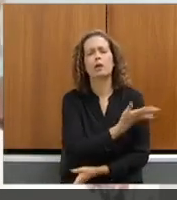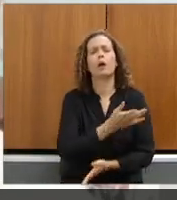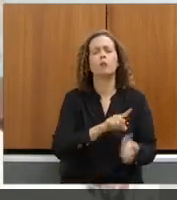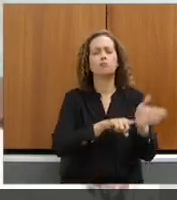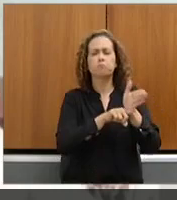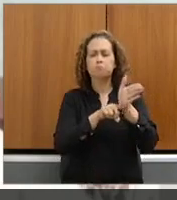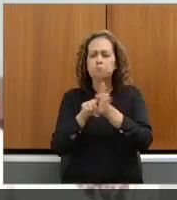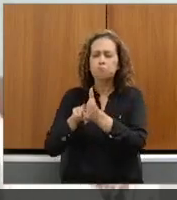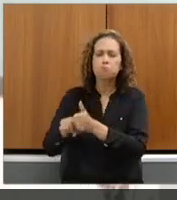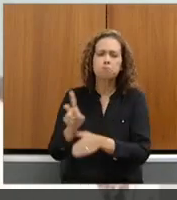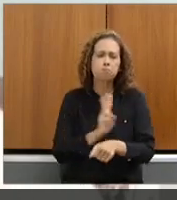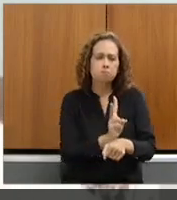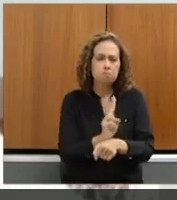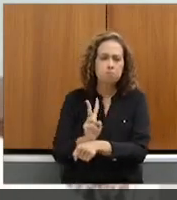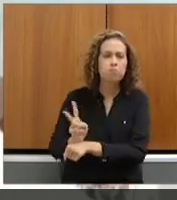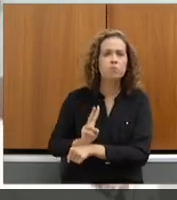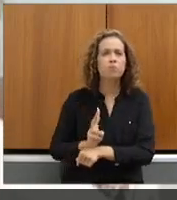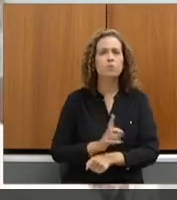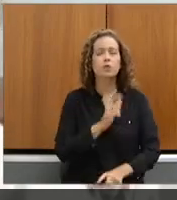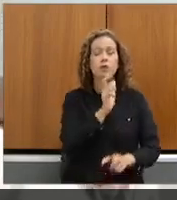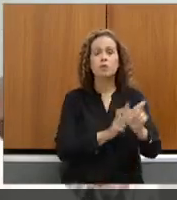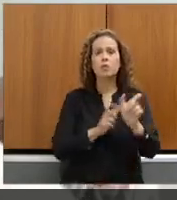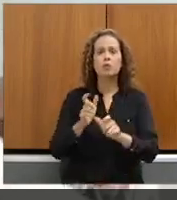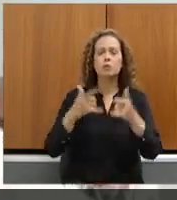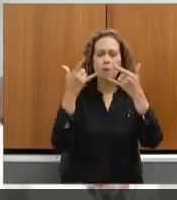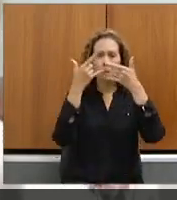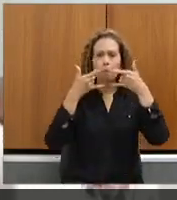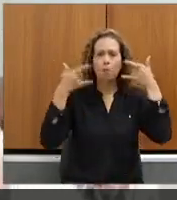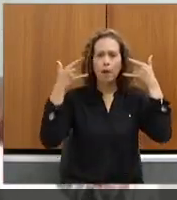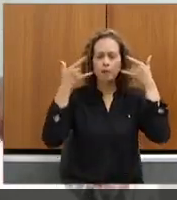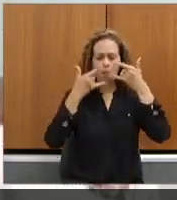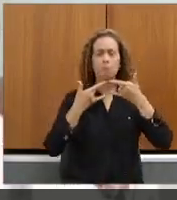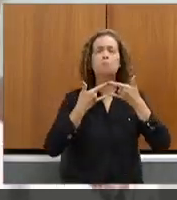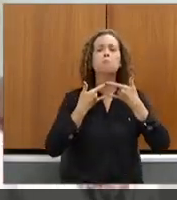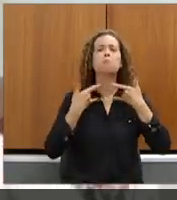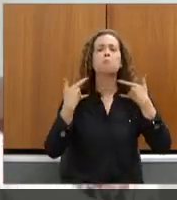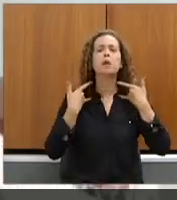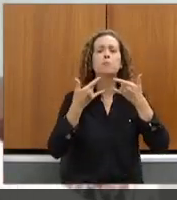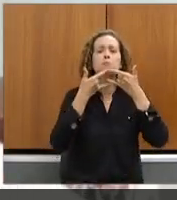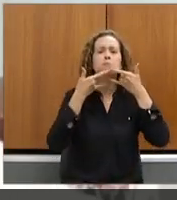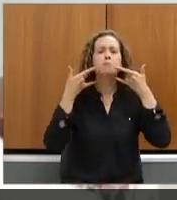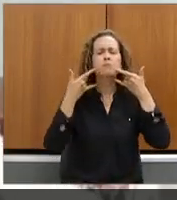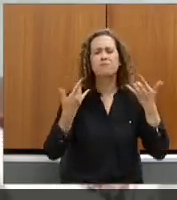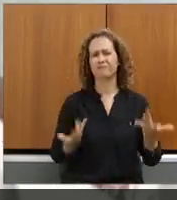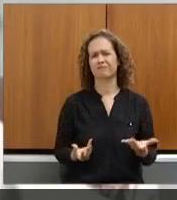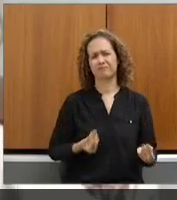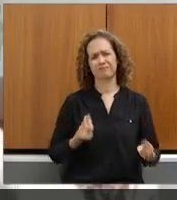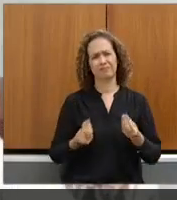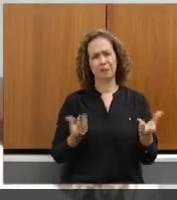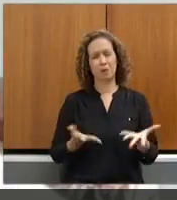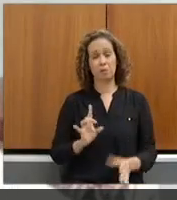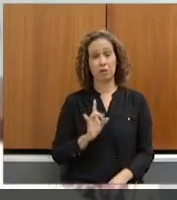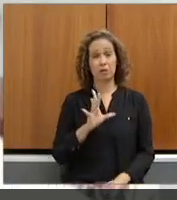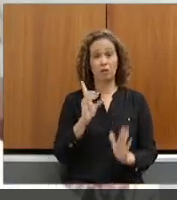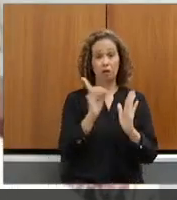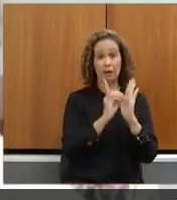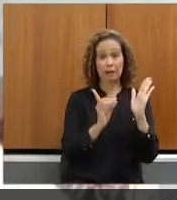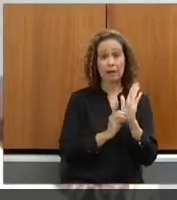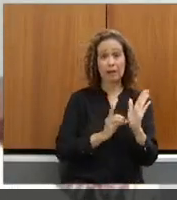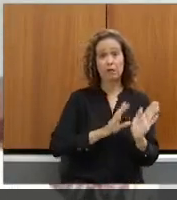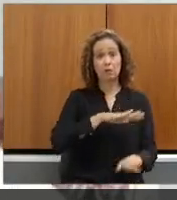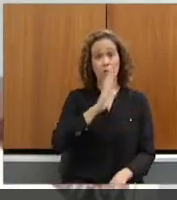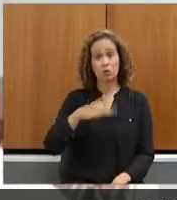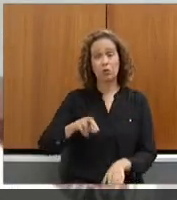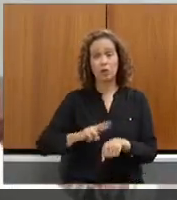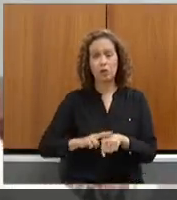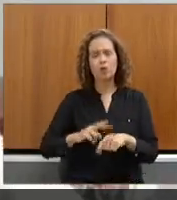polícia militar em FIPE e tem massa com massa no pescoço no queixo enfim eu creio que não basta só decretaram da Rocha precisa